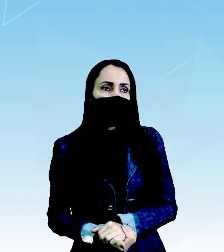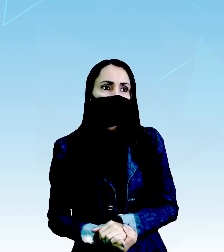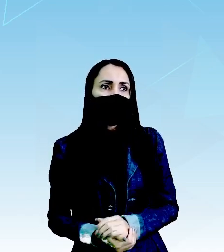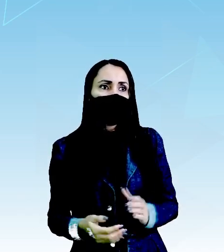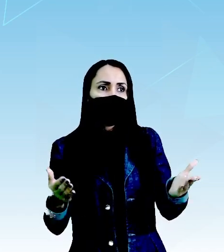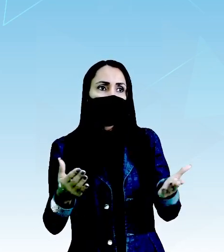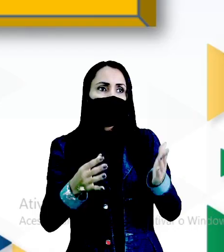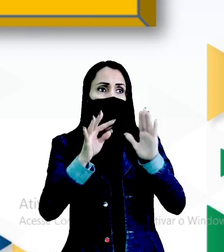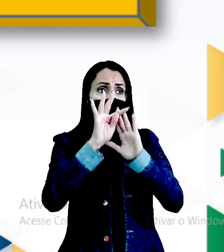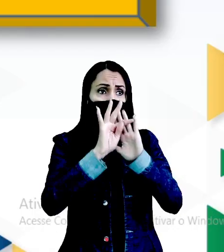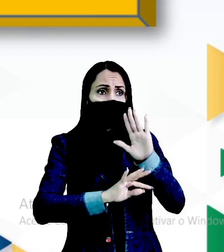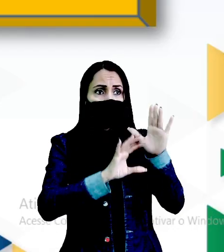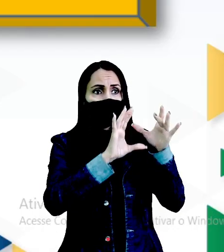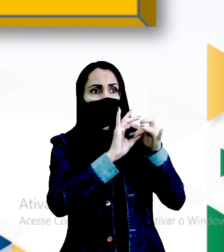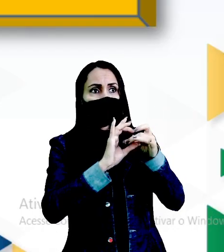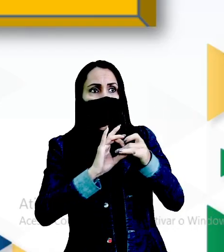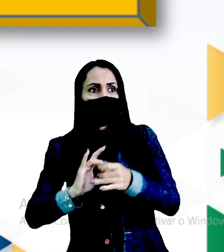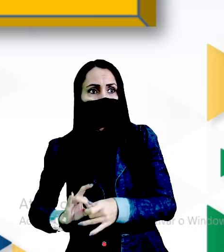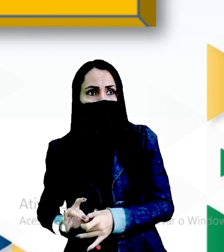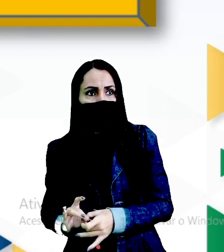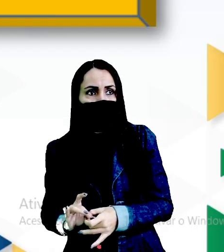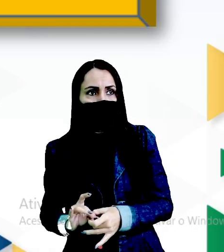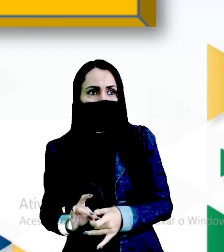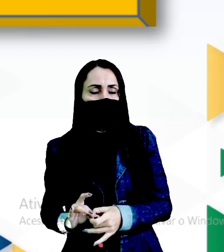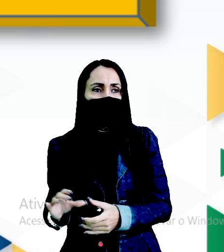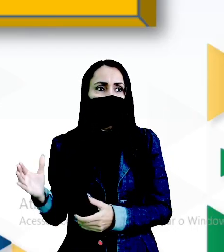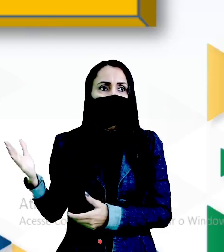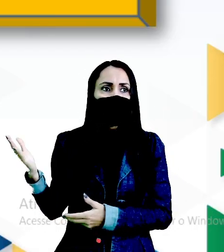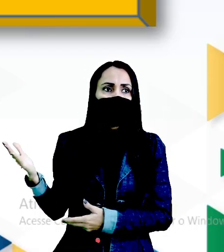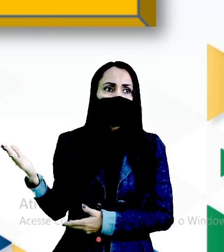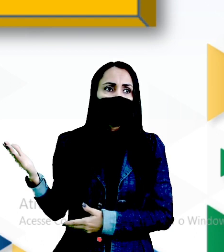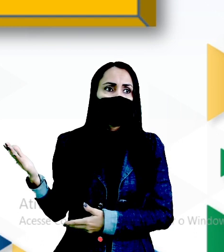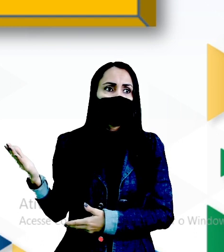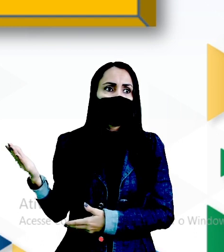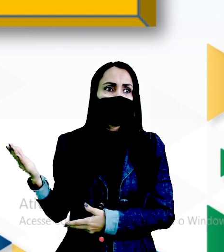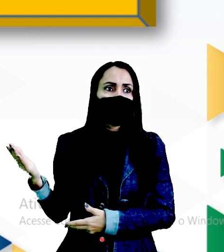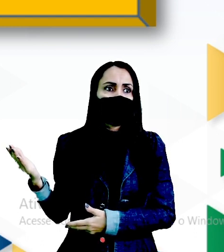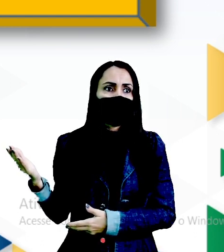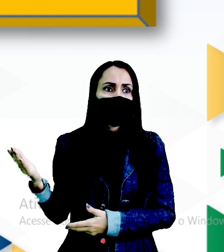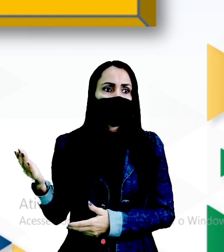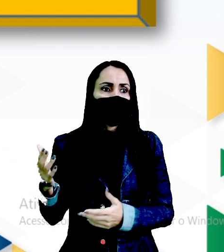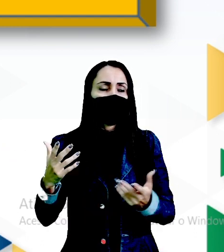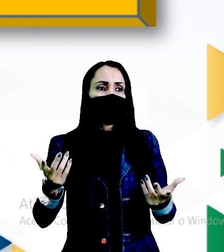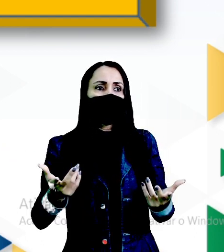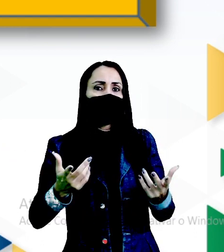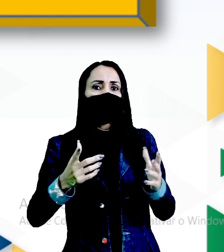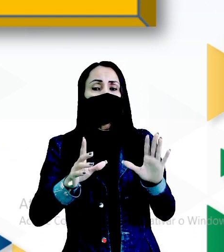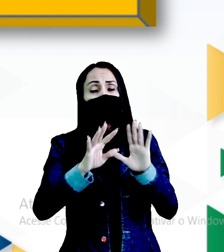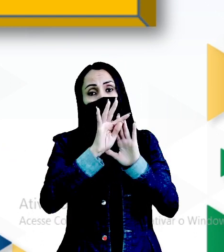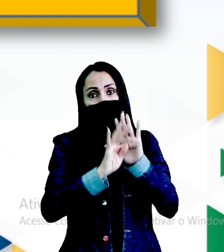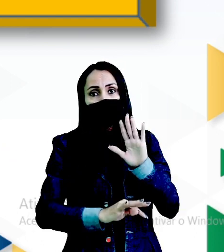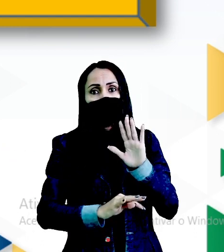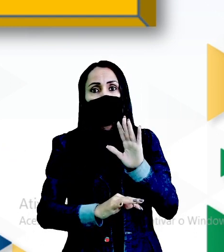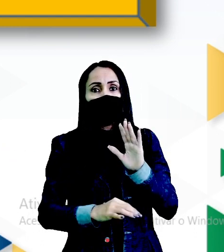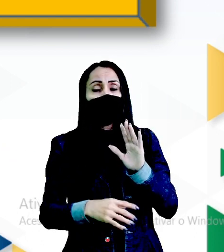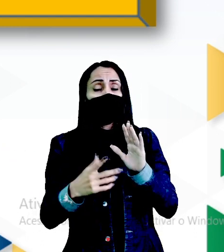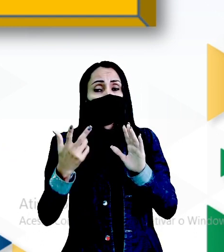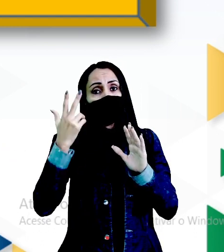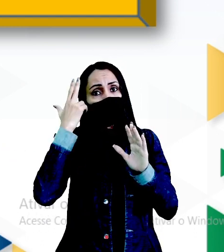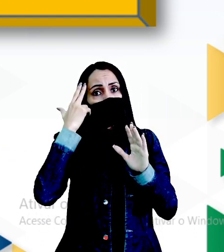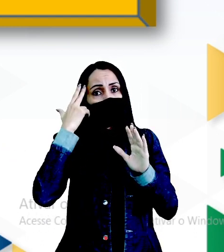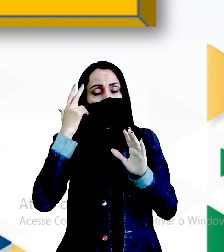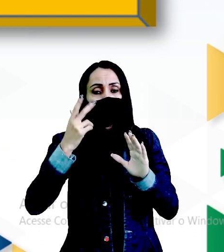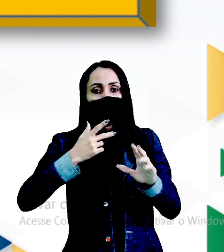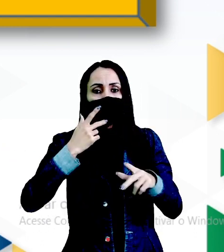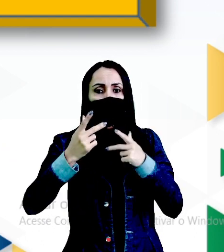texto e contexto. O que é o contexto? Contexto é a situação de produção do texto. Normalmente, quando